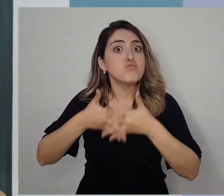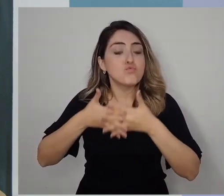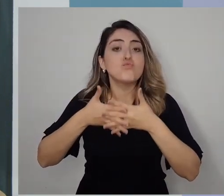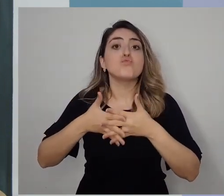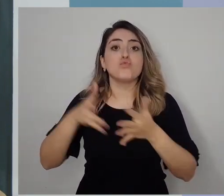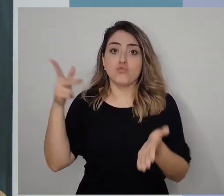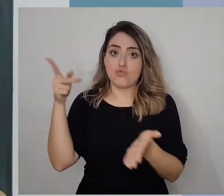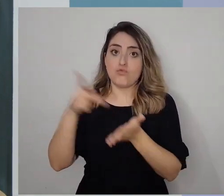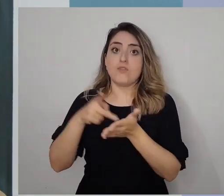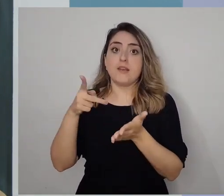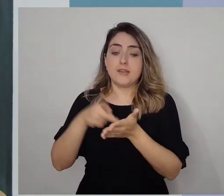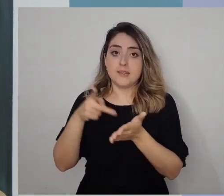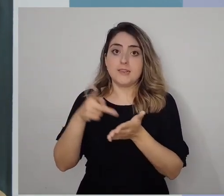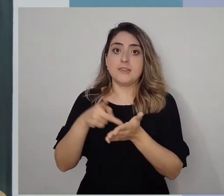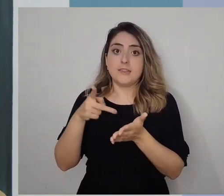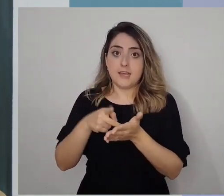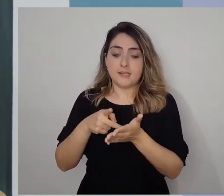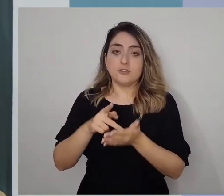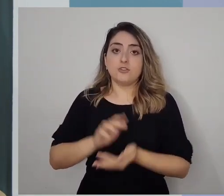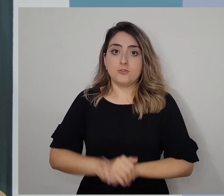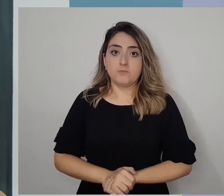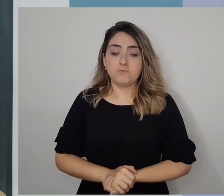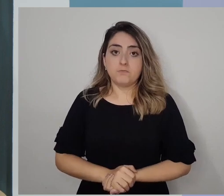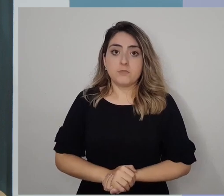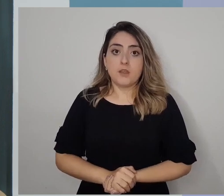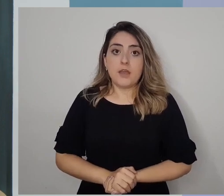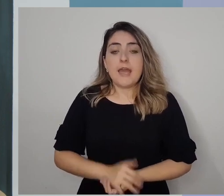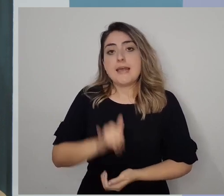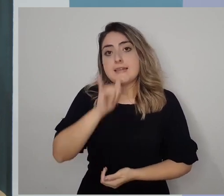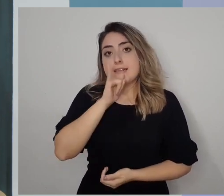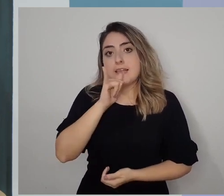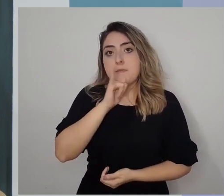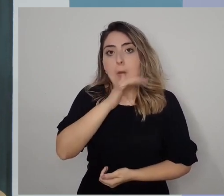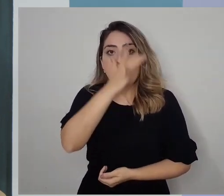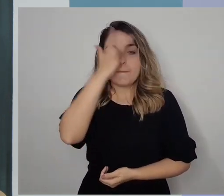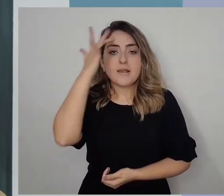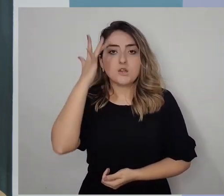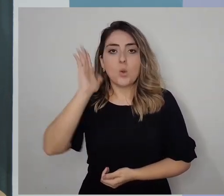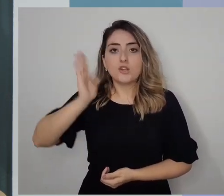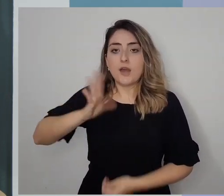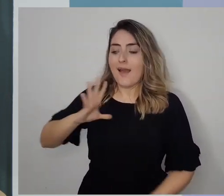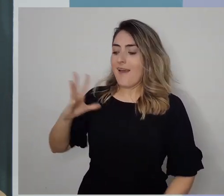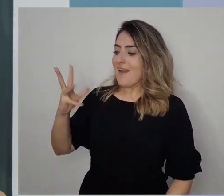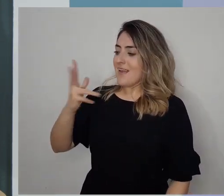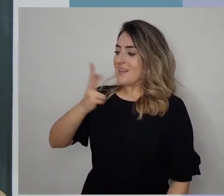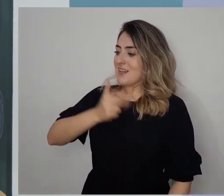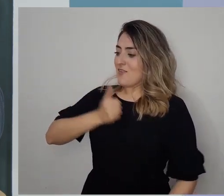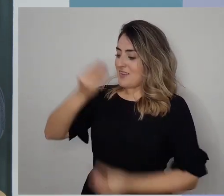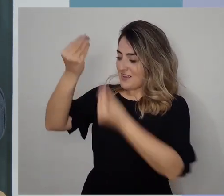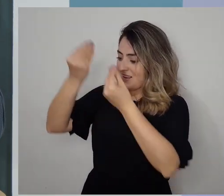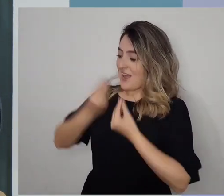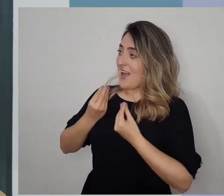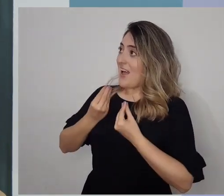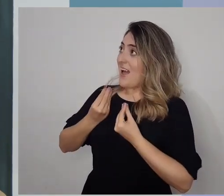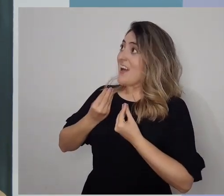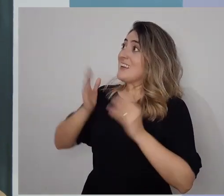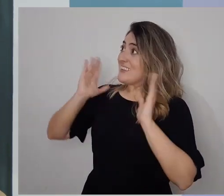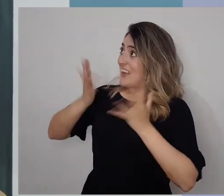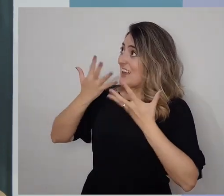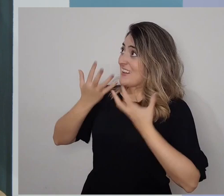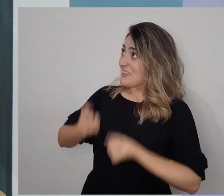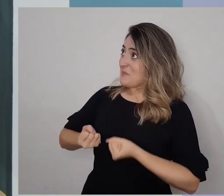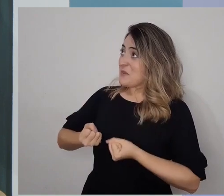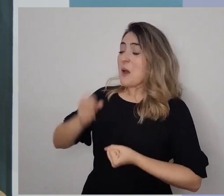pode criar crentes relaxados, crentes relapsos, crentes que acham que foram escolhidos